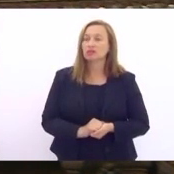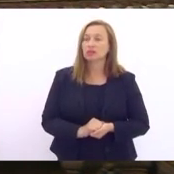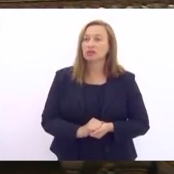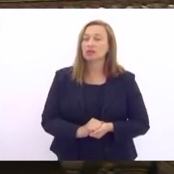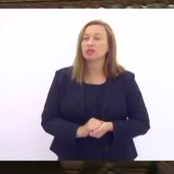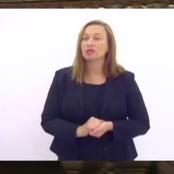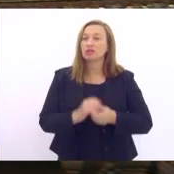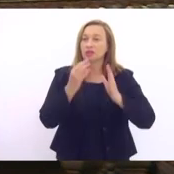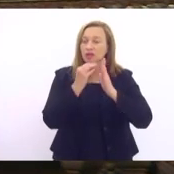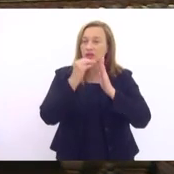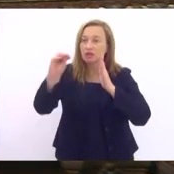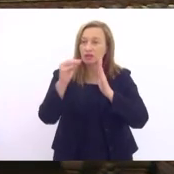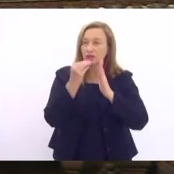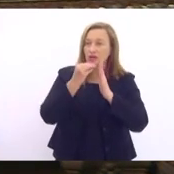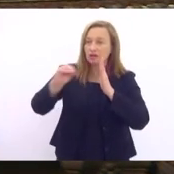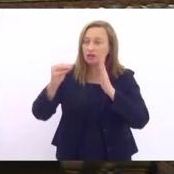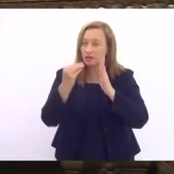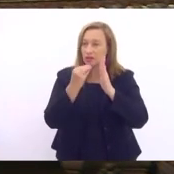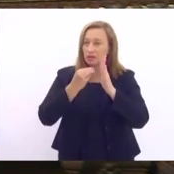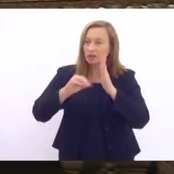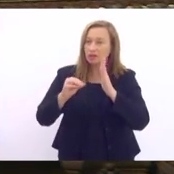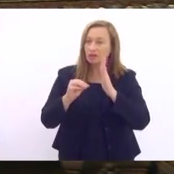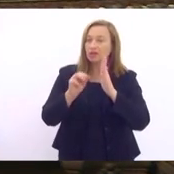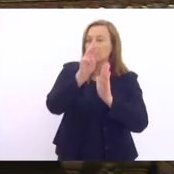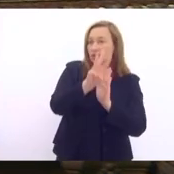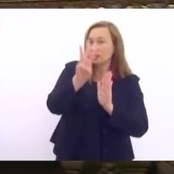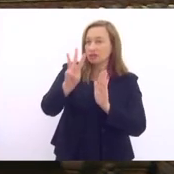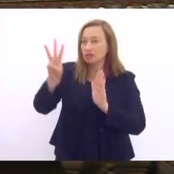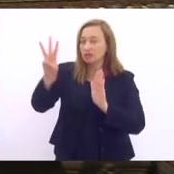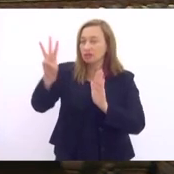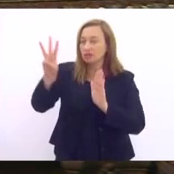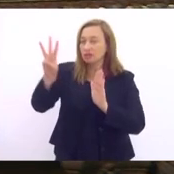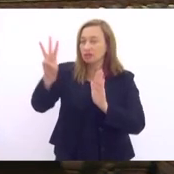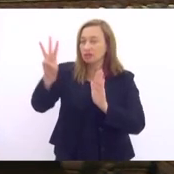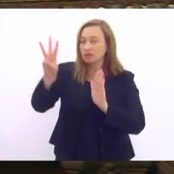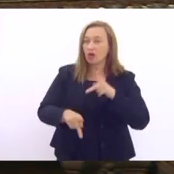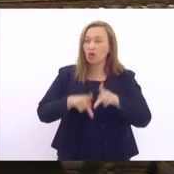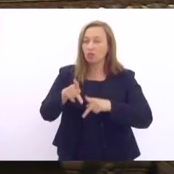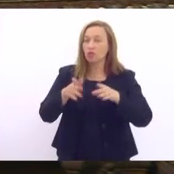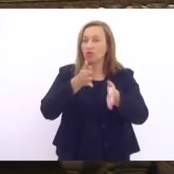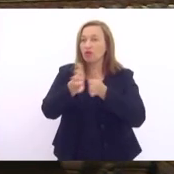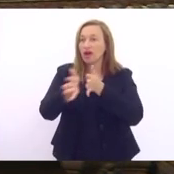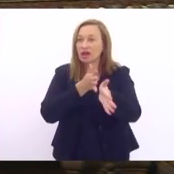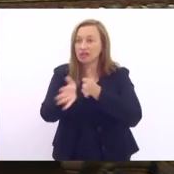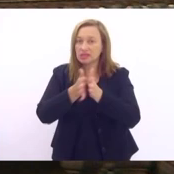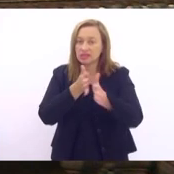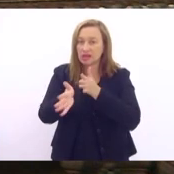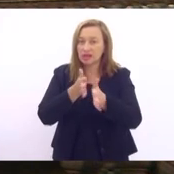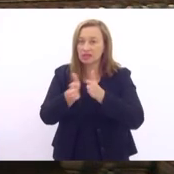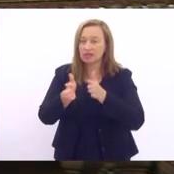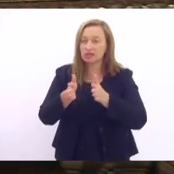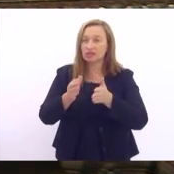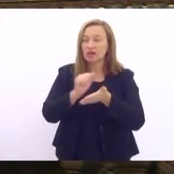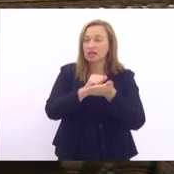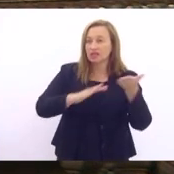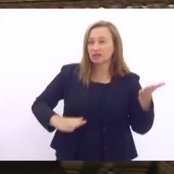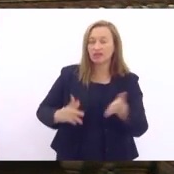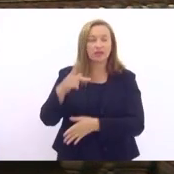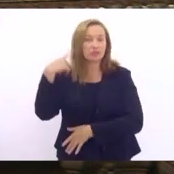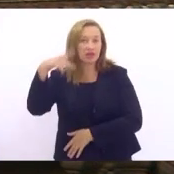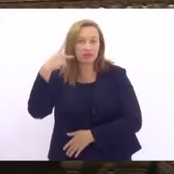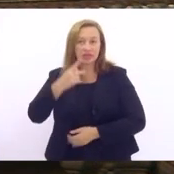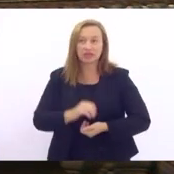público interessado acesso fácil e completo à produção legislativa do Parlamento Fluminense. Quanto aos diplomas